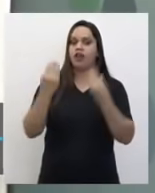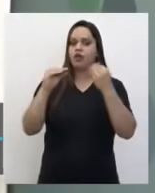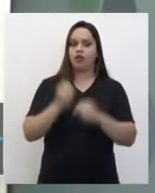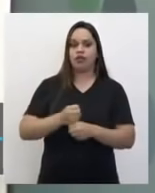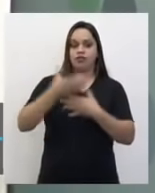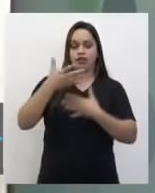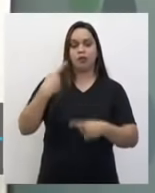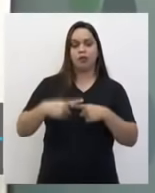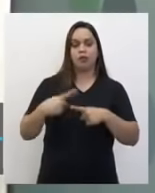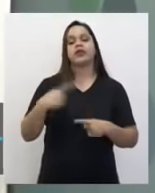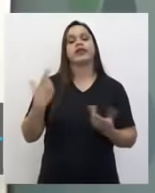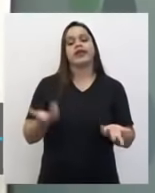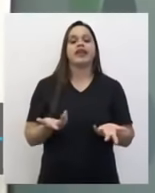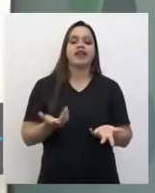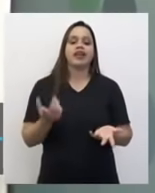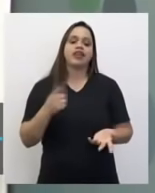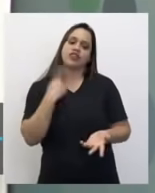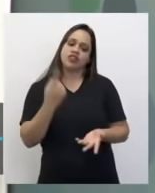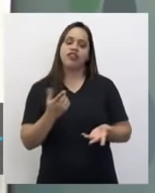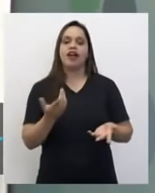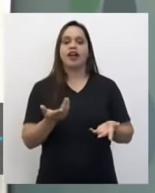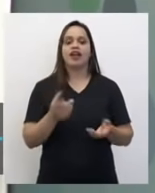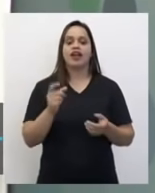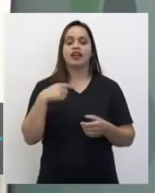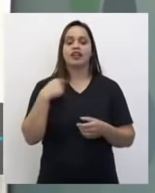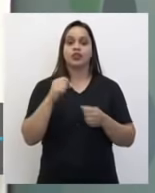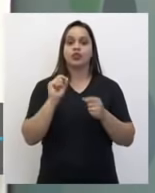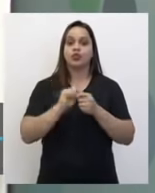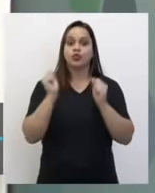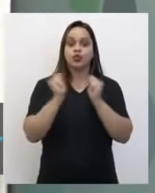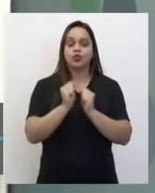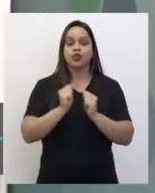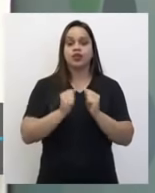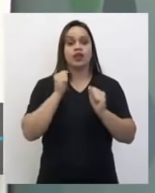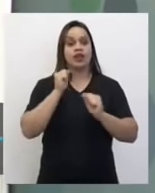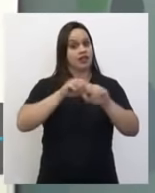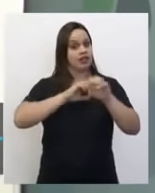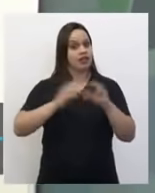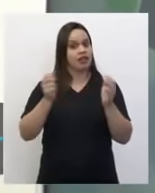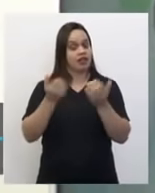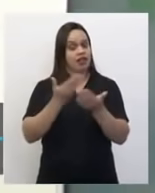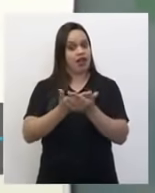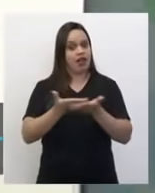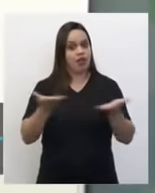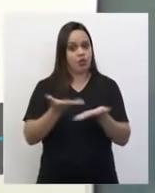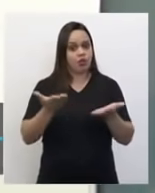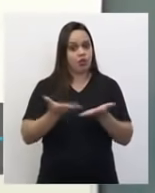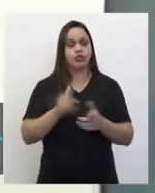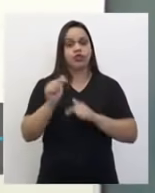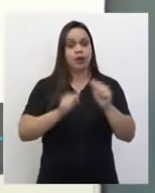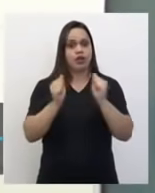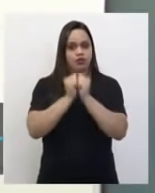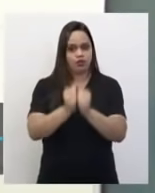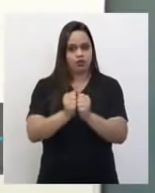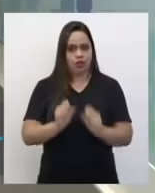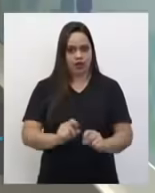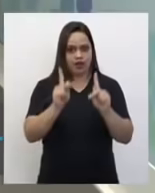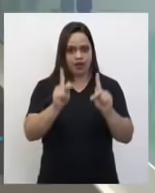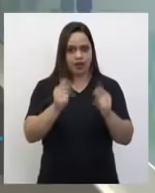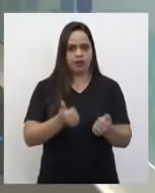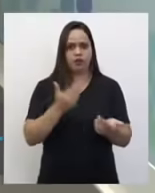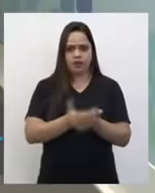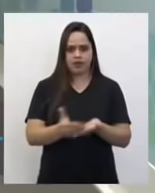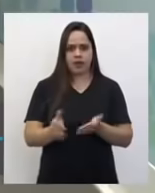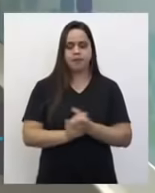chat, tá? Porque a gente justamente quer ir trabalhando essa aula junto com vocês. E vamos começar já. Antes de